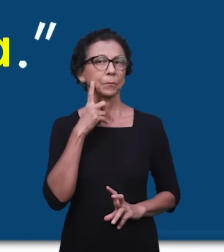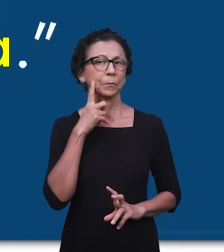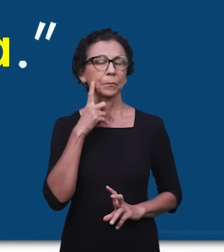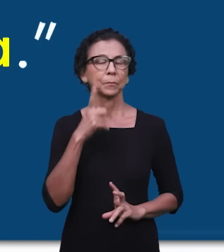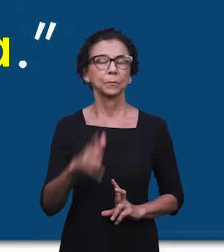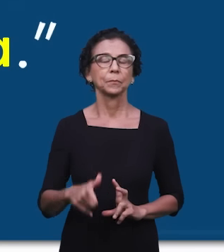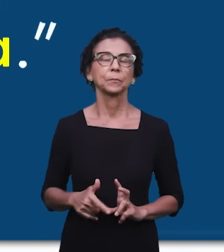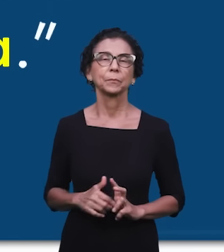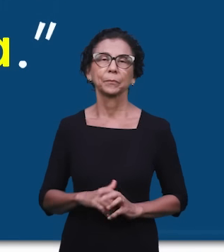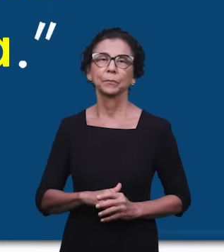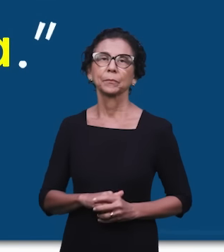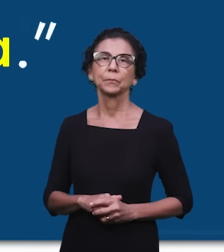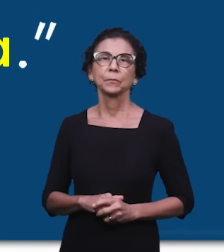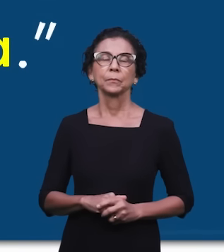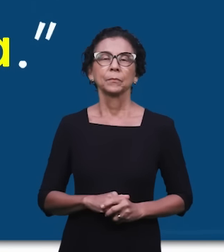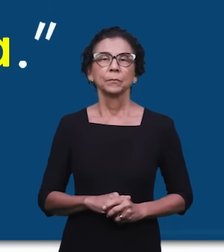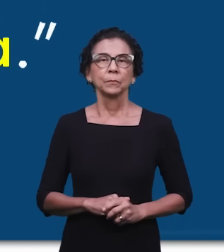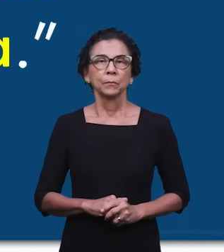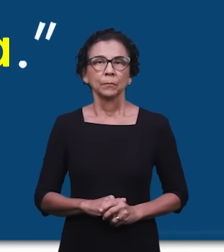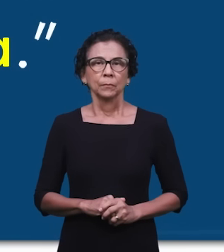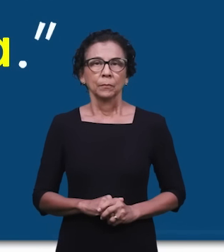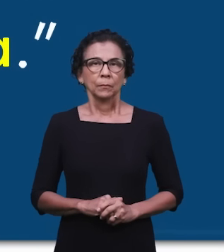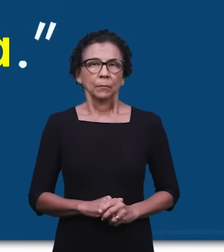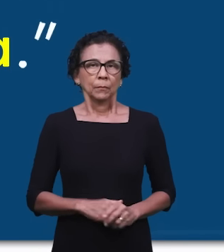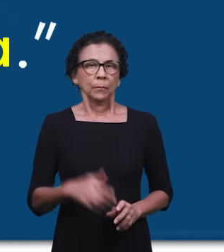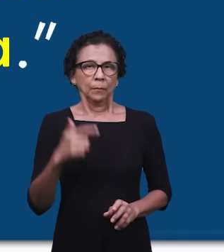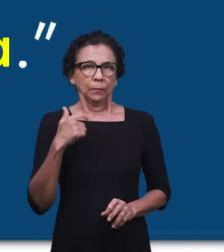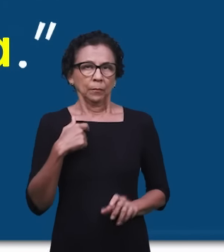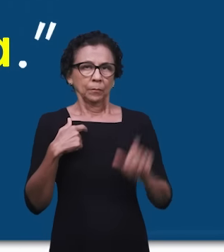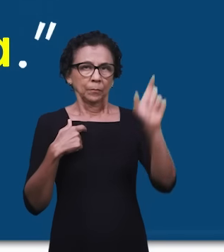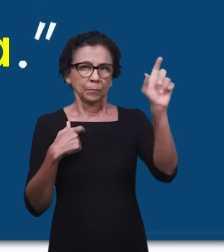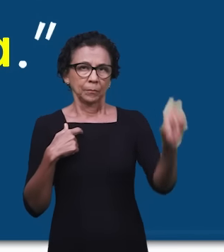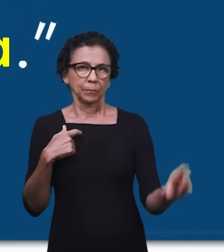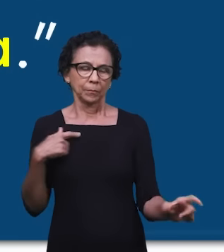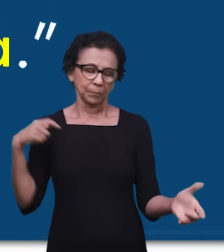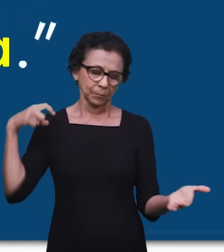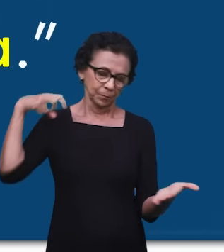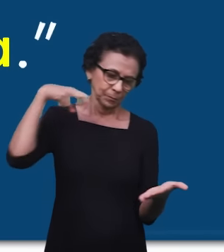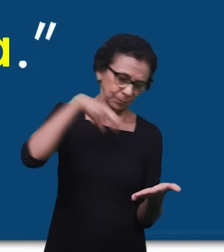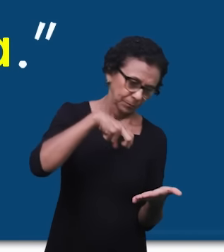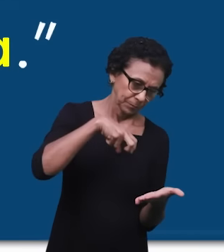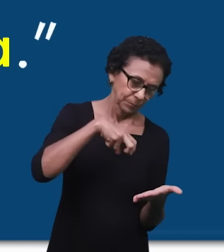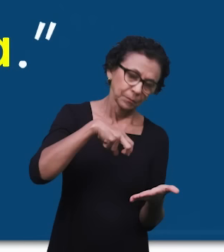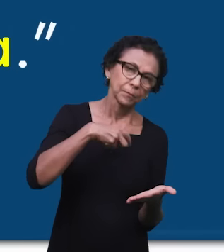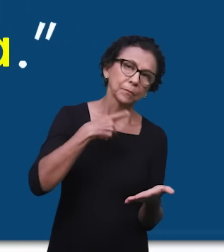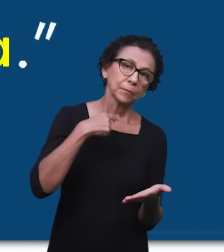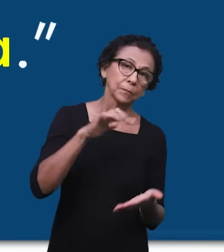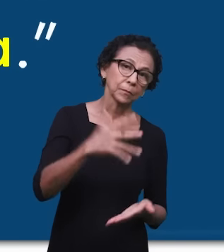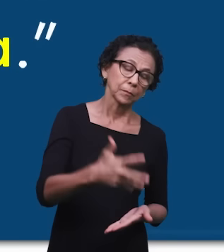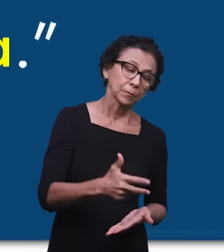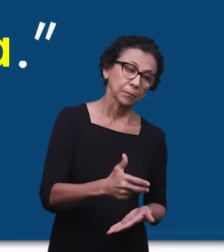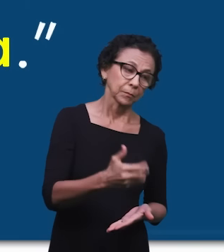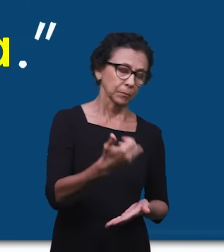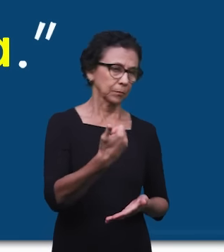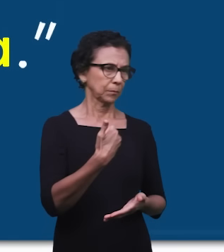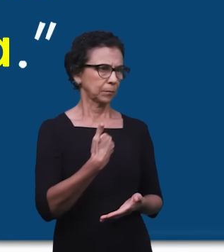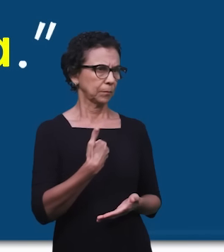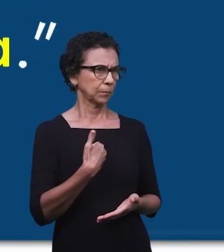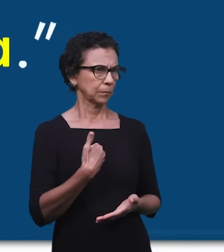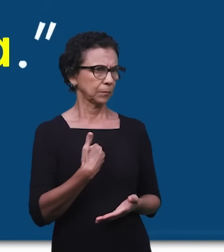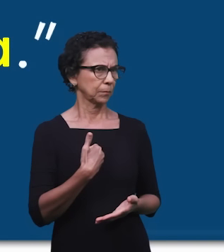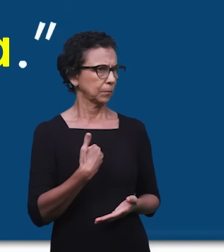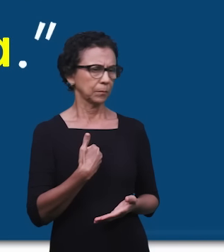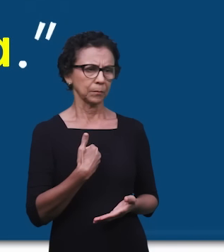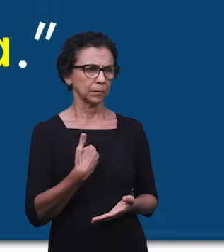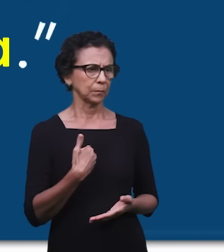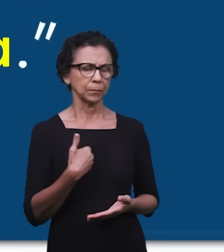19, 10. E eu lancei-me aos seus pés para o adorar, mas ele disse-me, olha, não faças